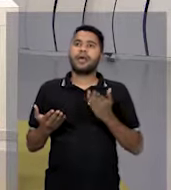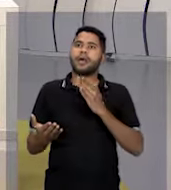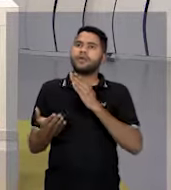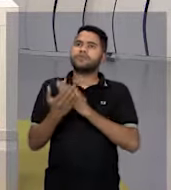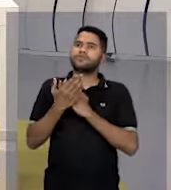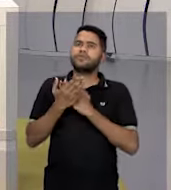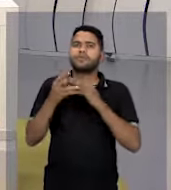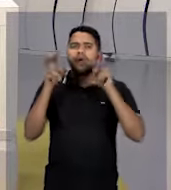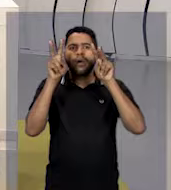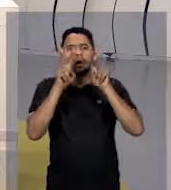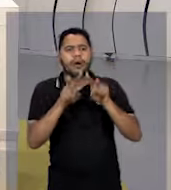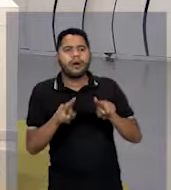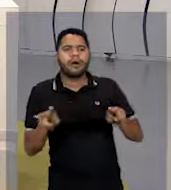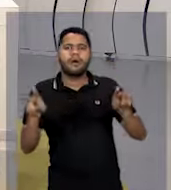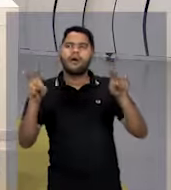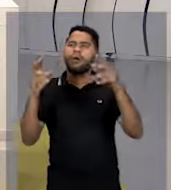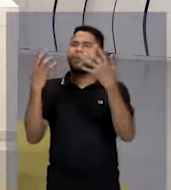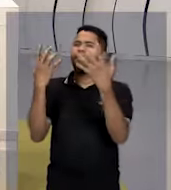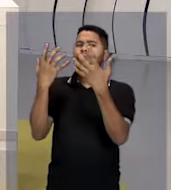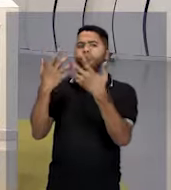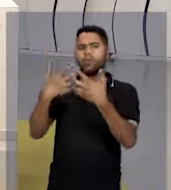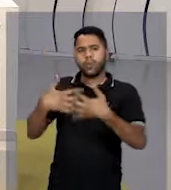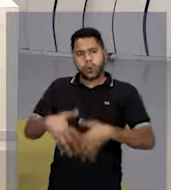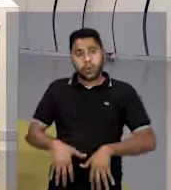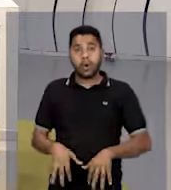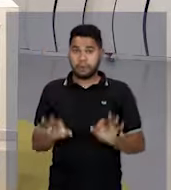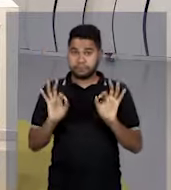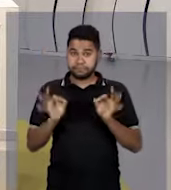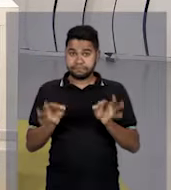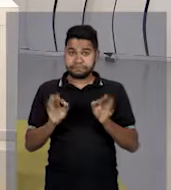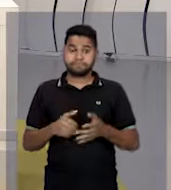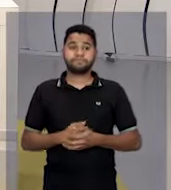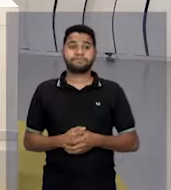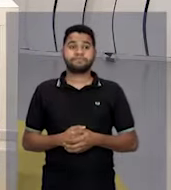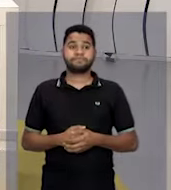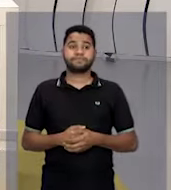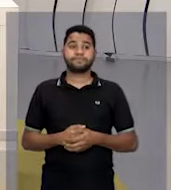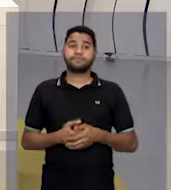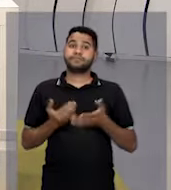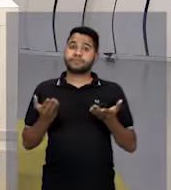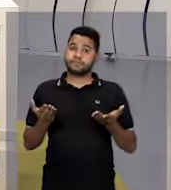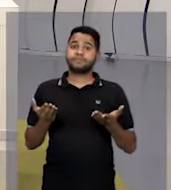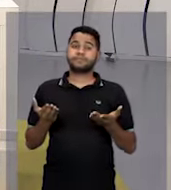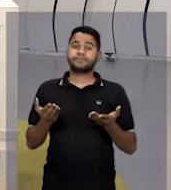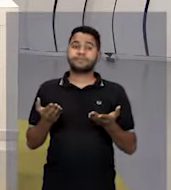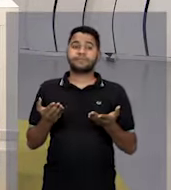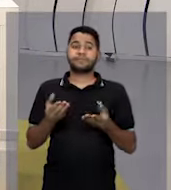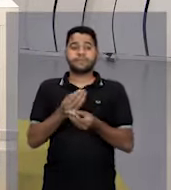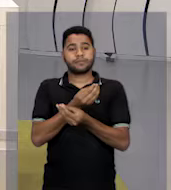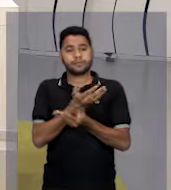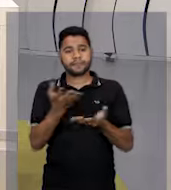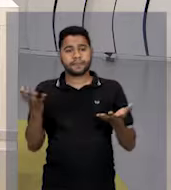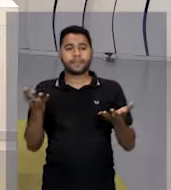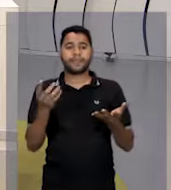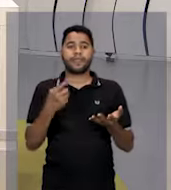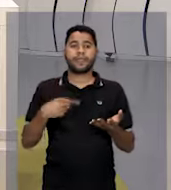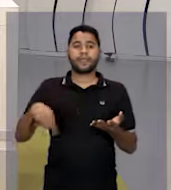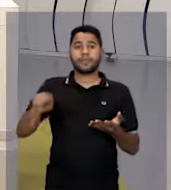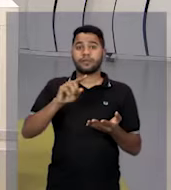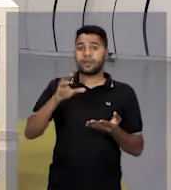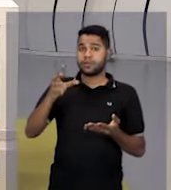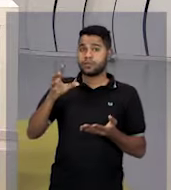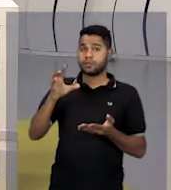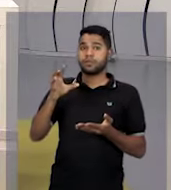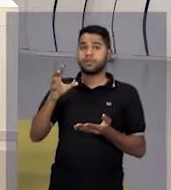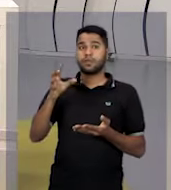ajudam a verificar como funcionam essas coisas, correto? Bom, fazendo isso, eu trouxe aqui para a gente